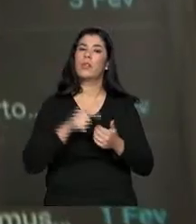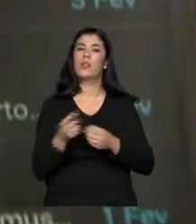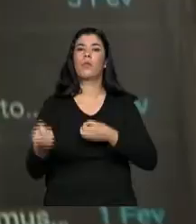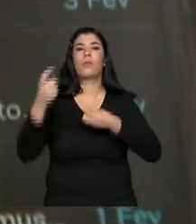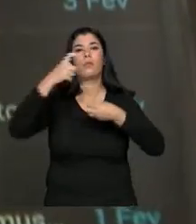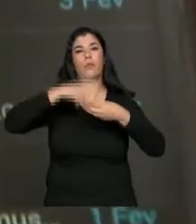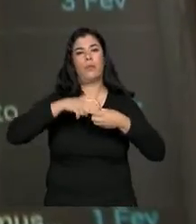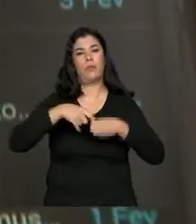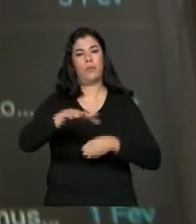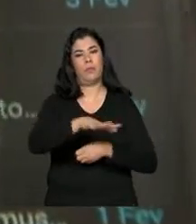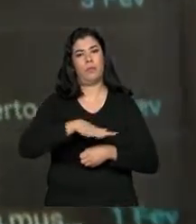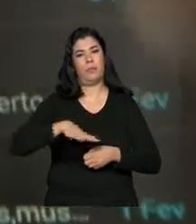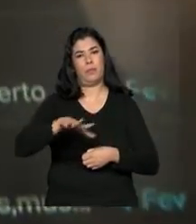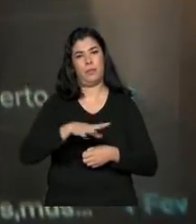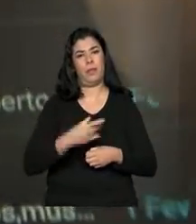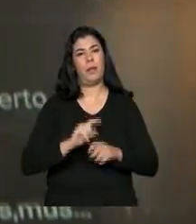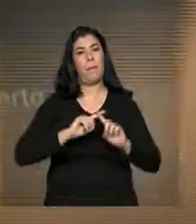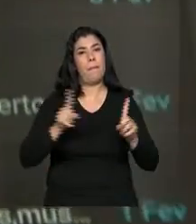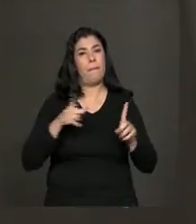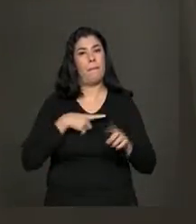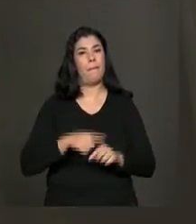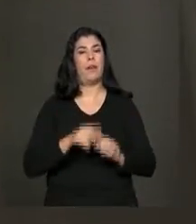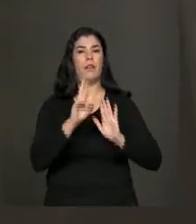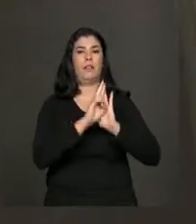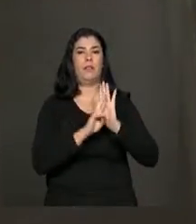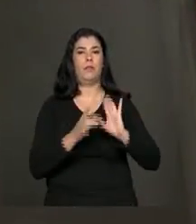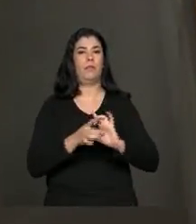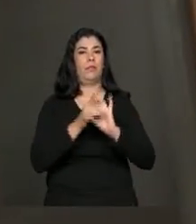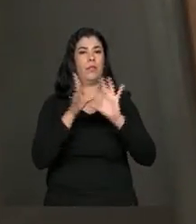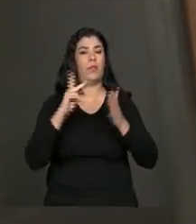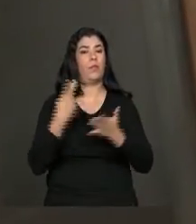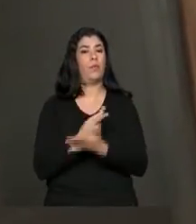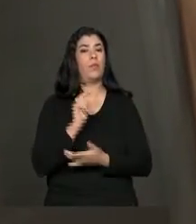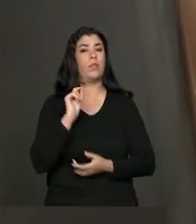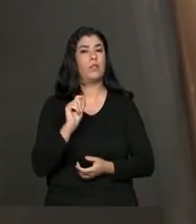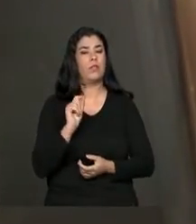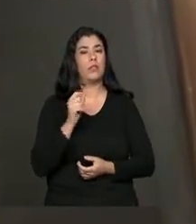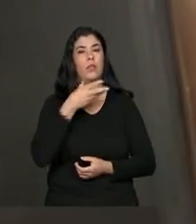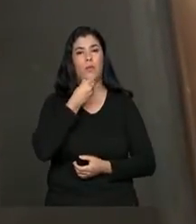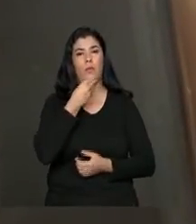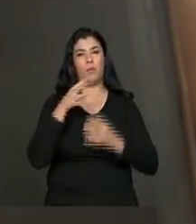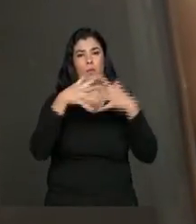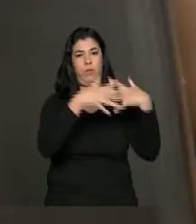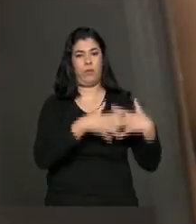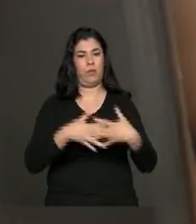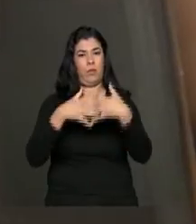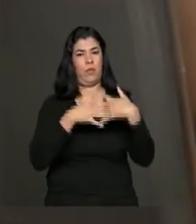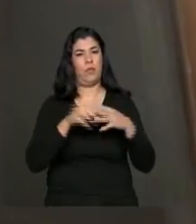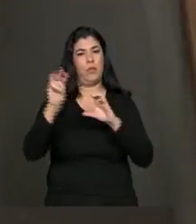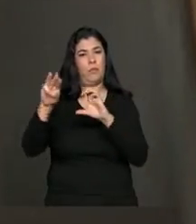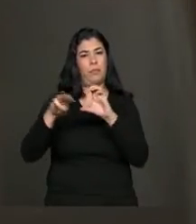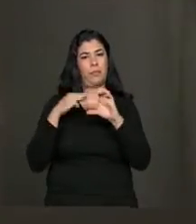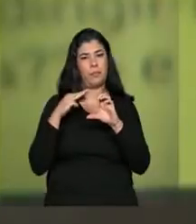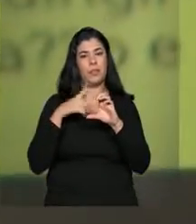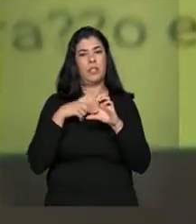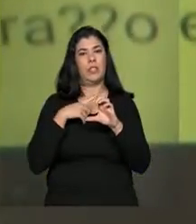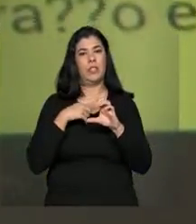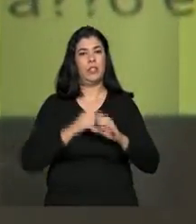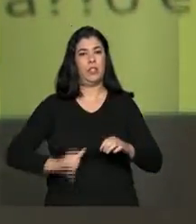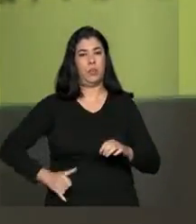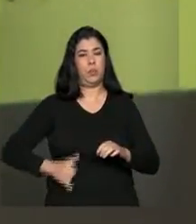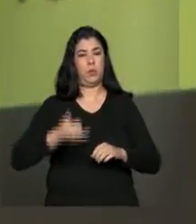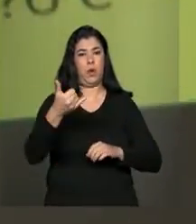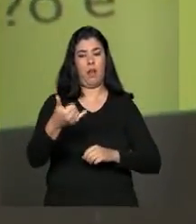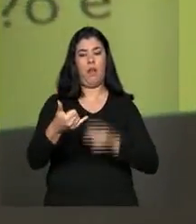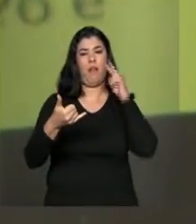retorno, mas a liberação para descarregar no terminal só acontece quando o caminhoneiro recebe uma mensagem no celular com